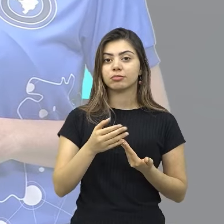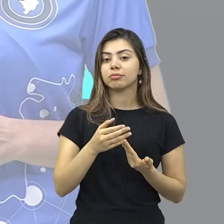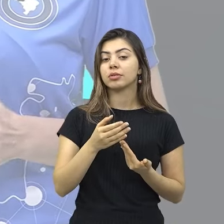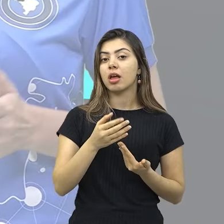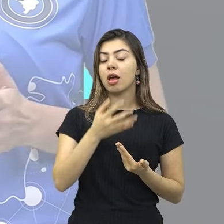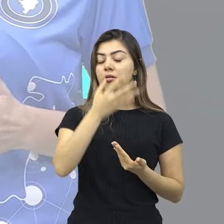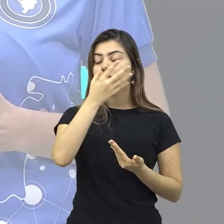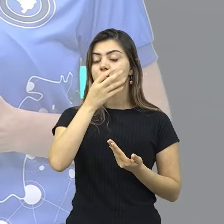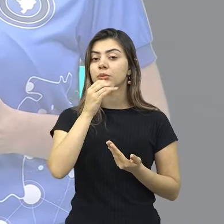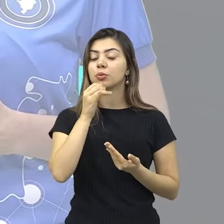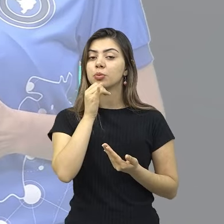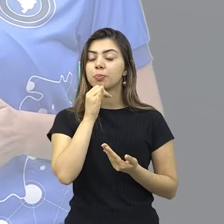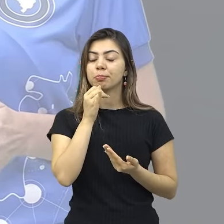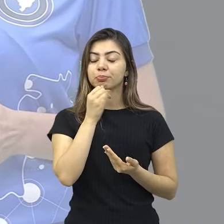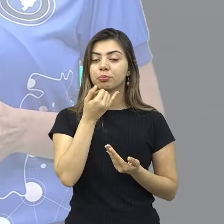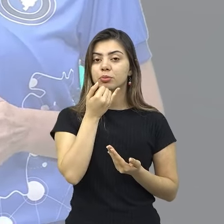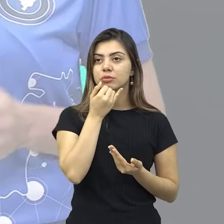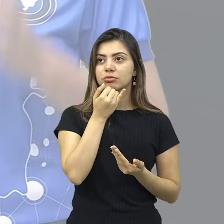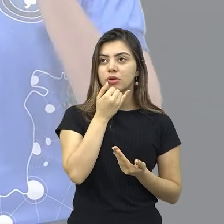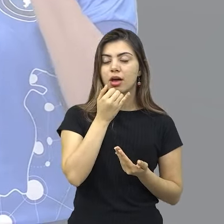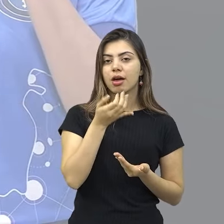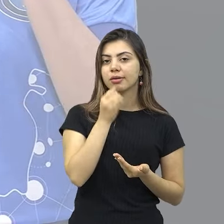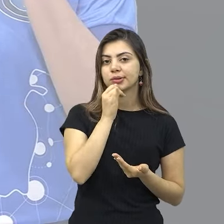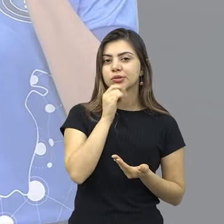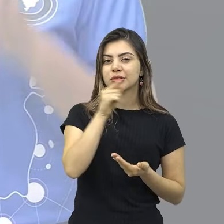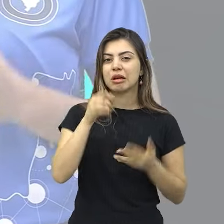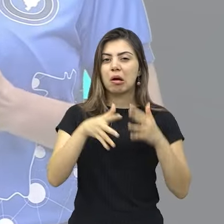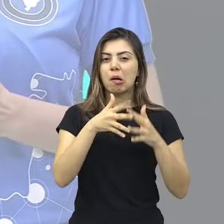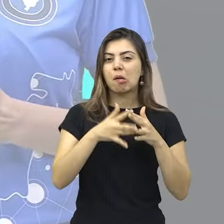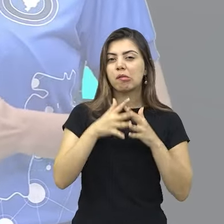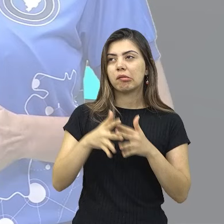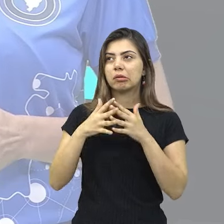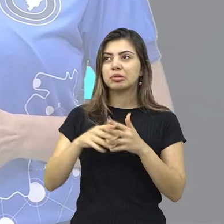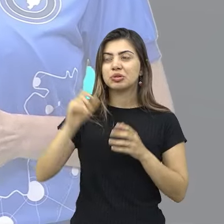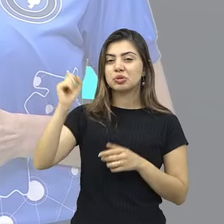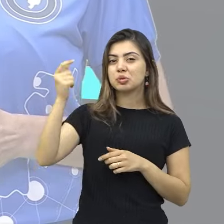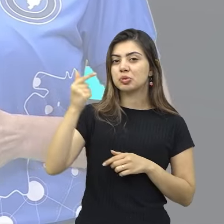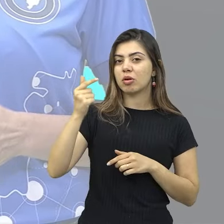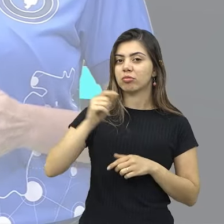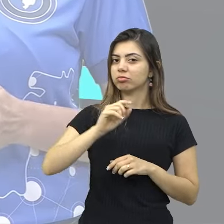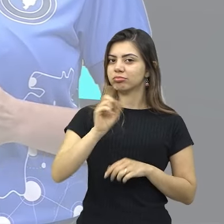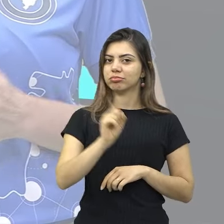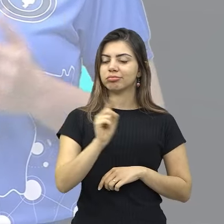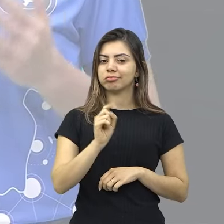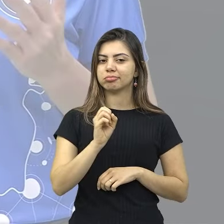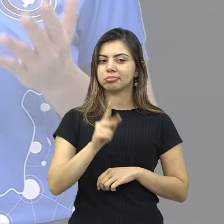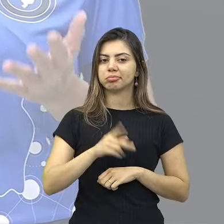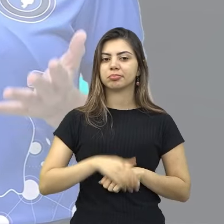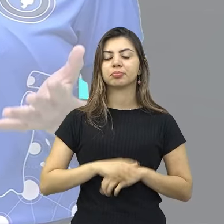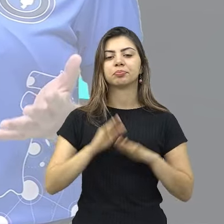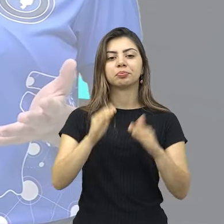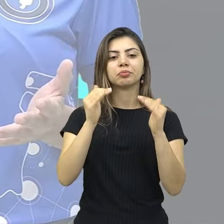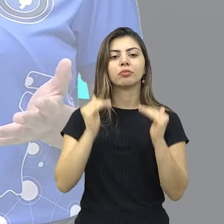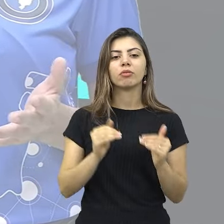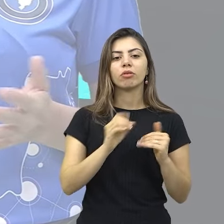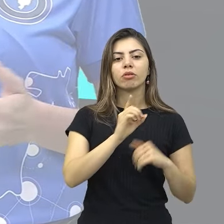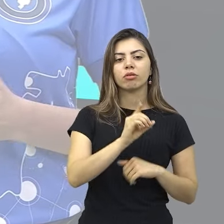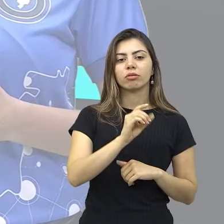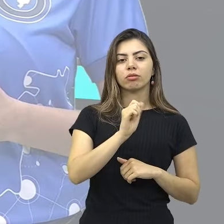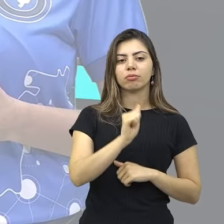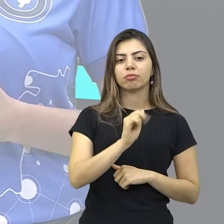que é sun, sun, ok? Esse é son, é fechadinho o O, tá? Continuando.